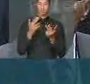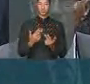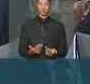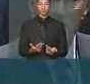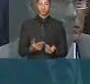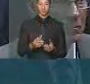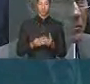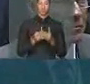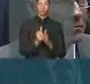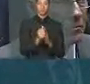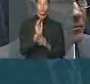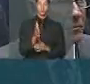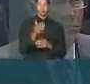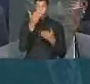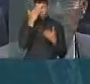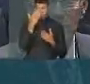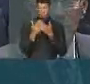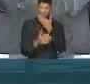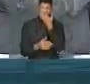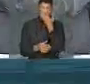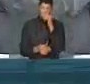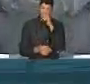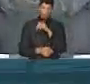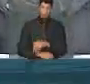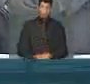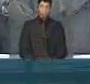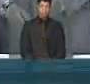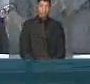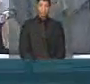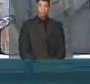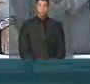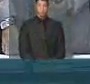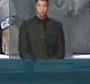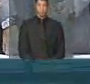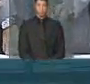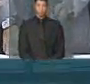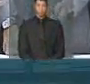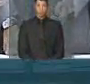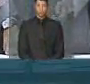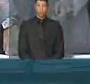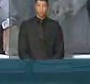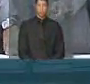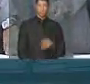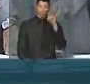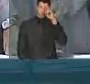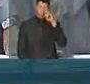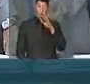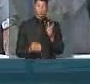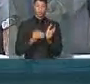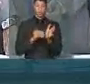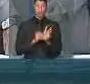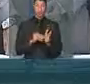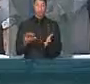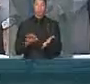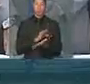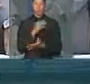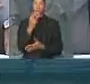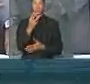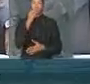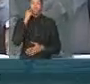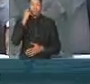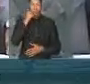foi aí encaminhado obrigado agradecemos a vossa excelência eu queria só lembrar que falta um registro de três